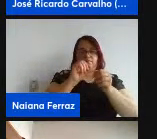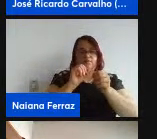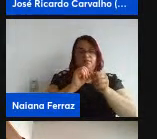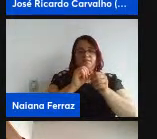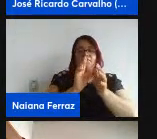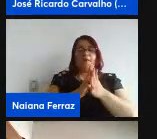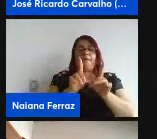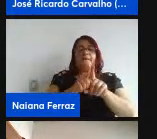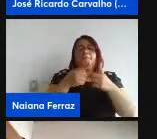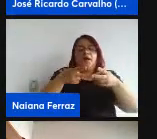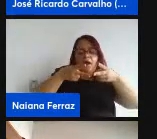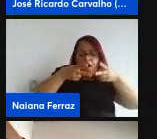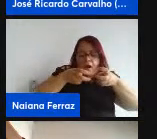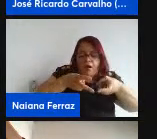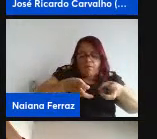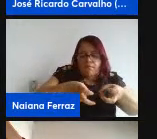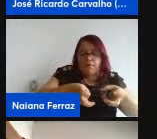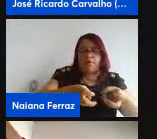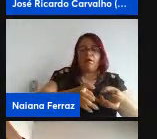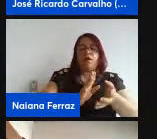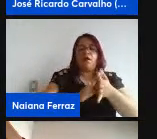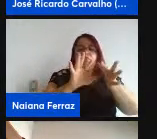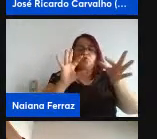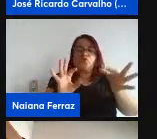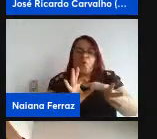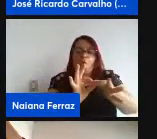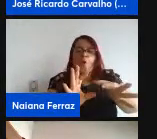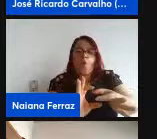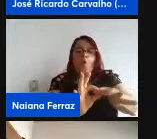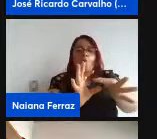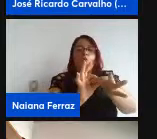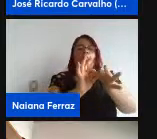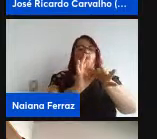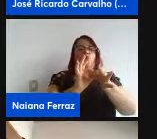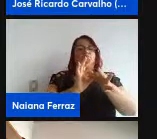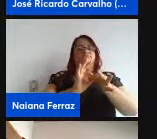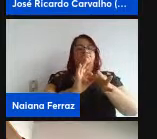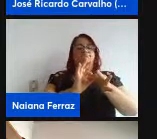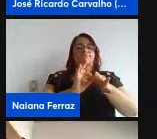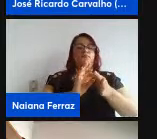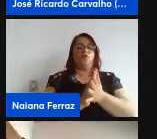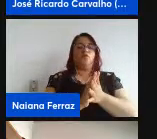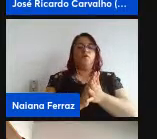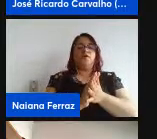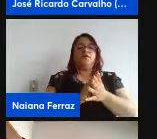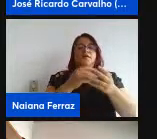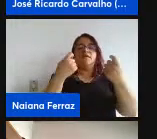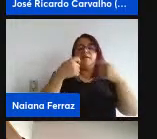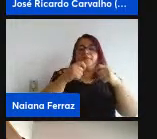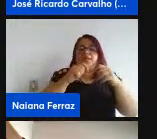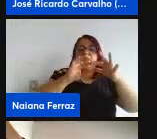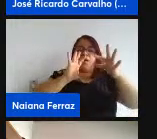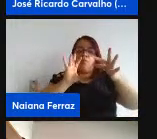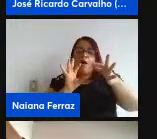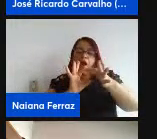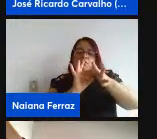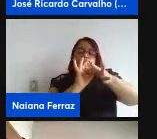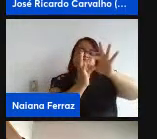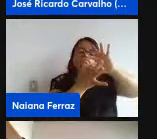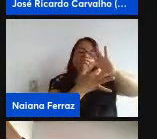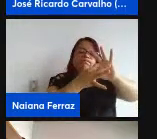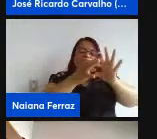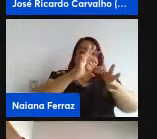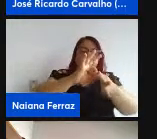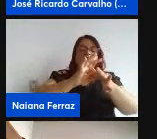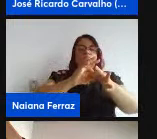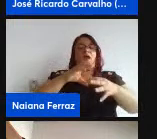explorando os conectores, né? Do ponto de vista mais da coesão, né? Que esse